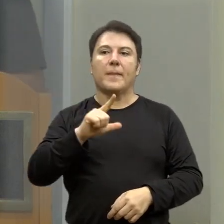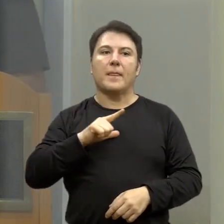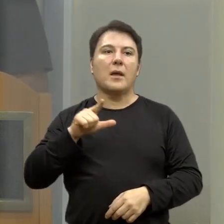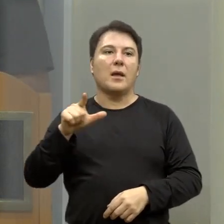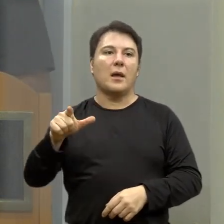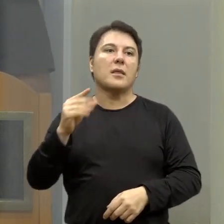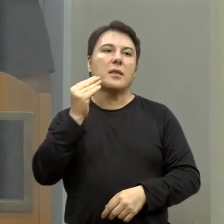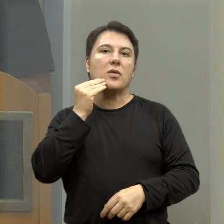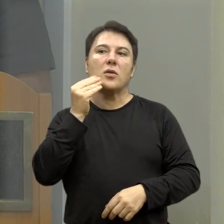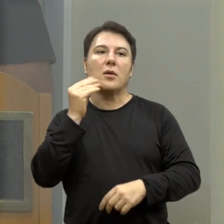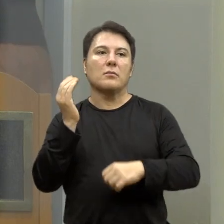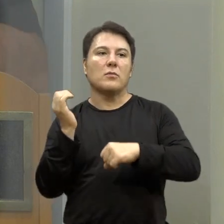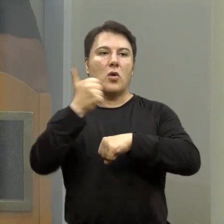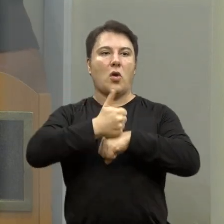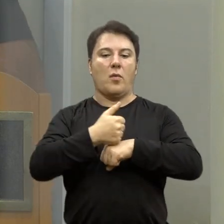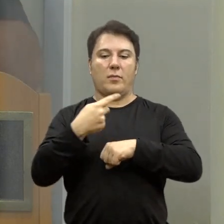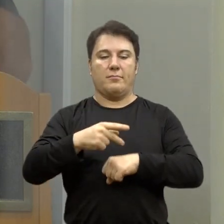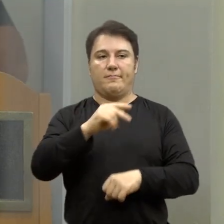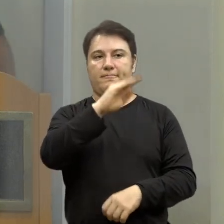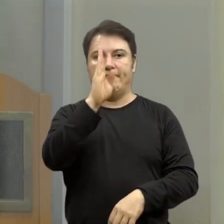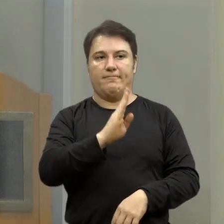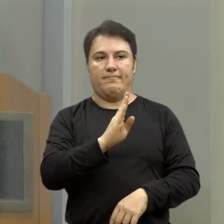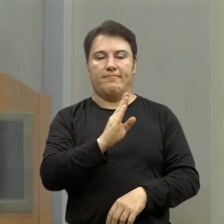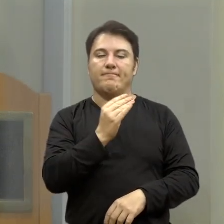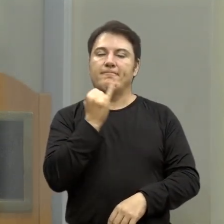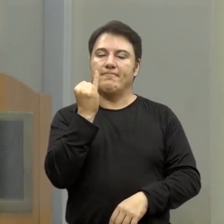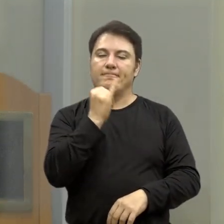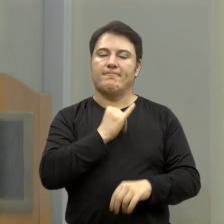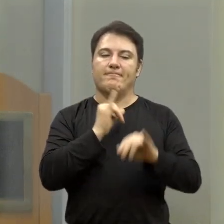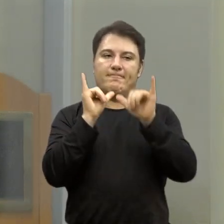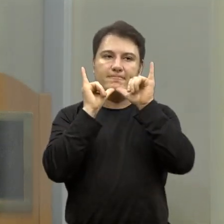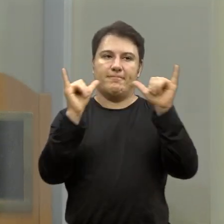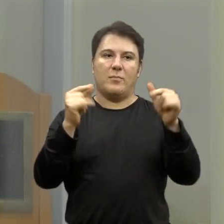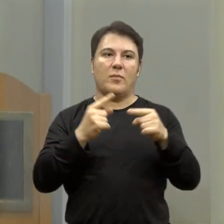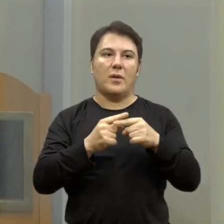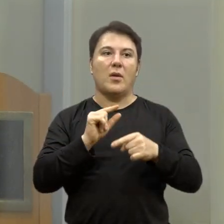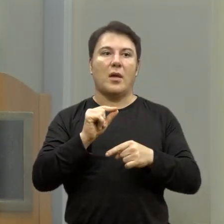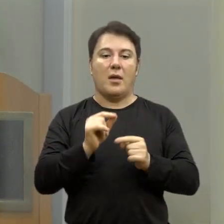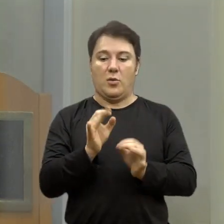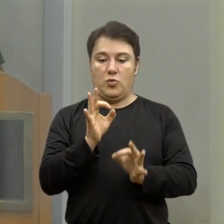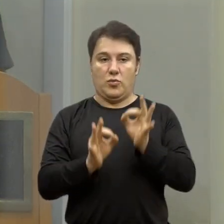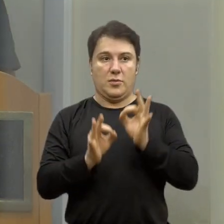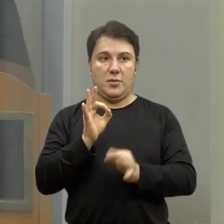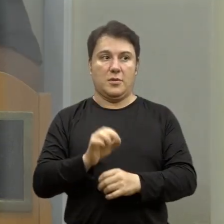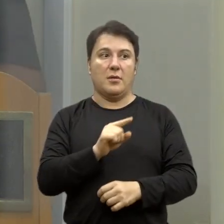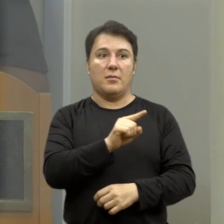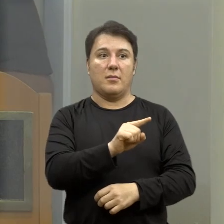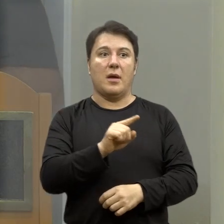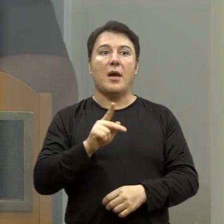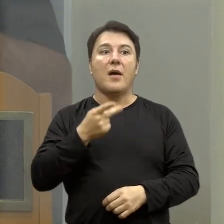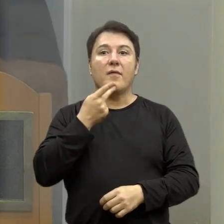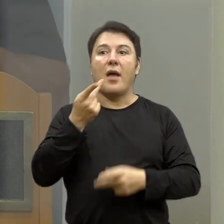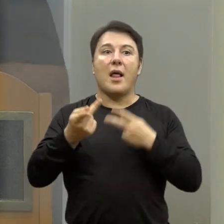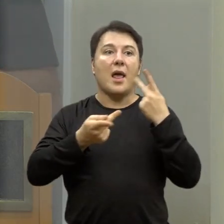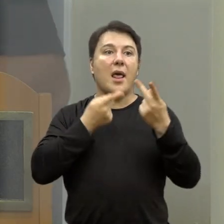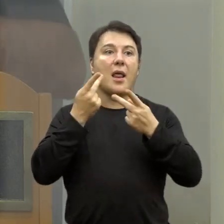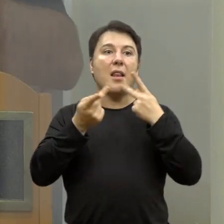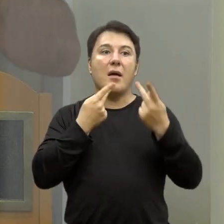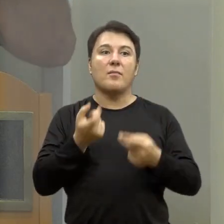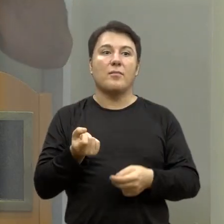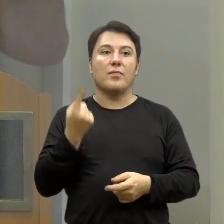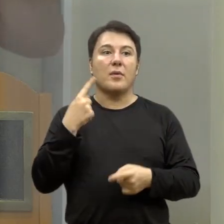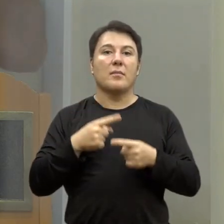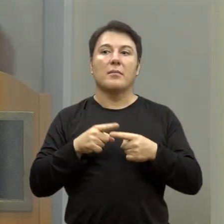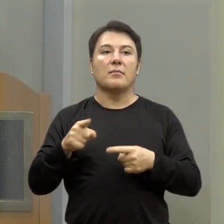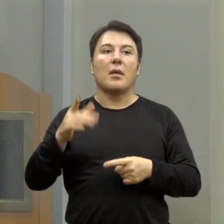um golpe no Brasil, e é importante que se diga isso, porque agora ele está na frente da justiça, dizendo absurdos, inclusive que ele